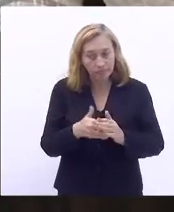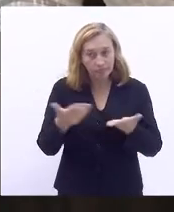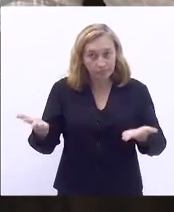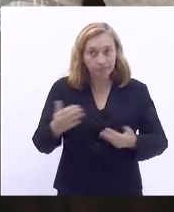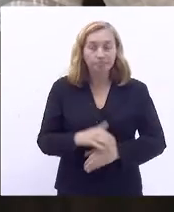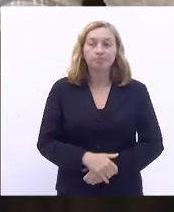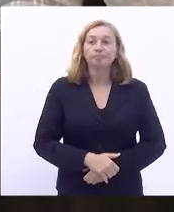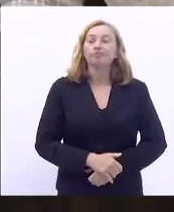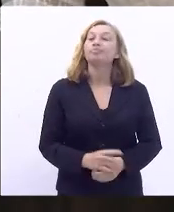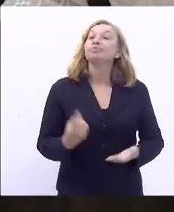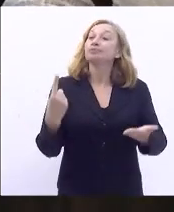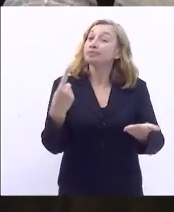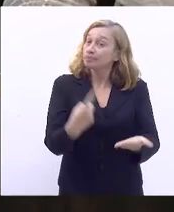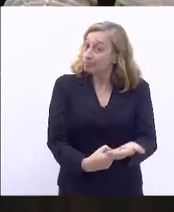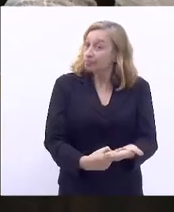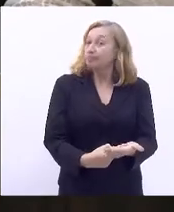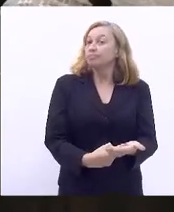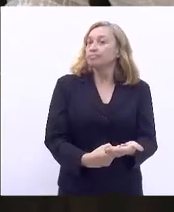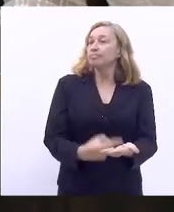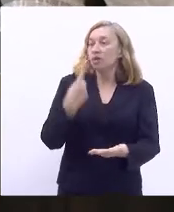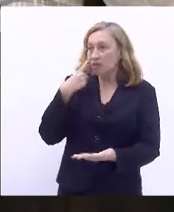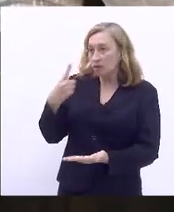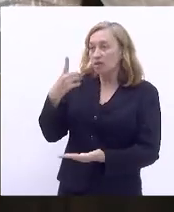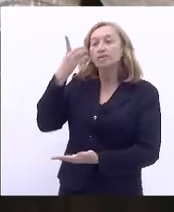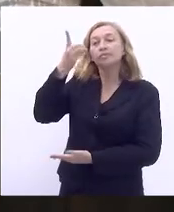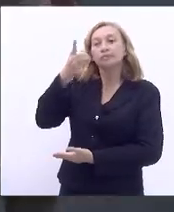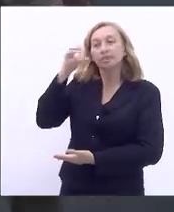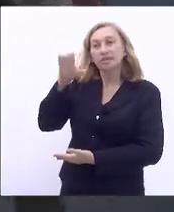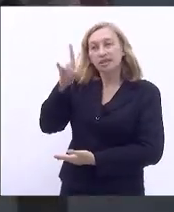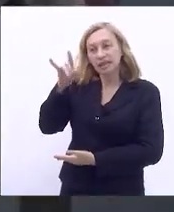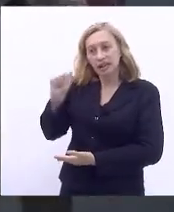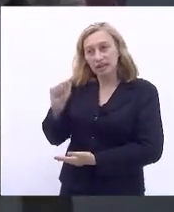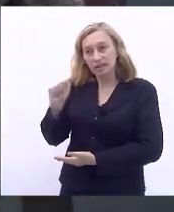Fica aqui o compromisso, viu, deputada Célia?